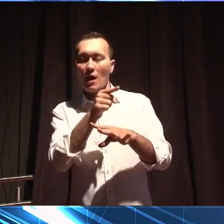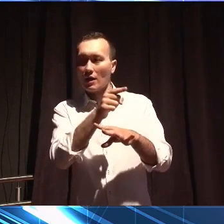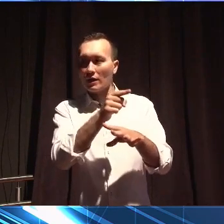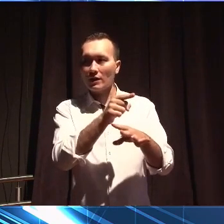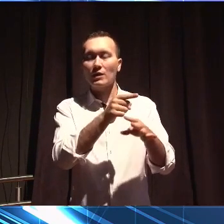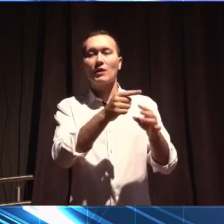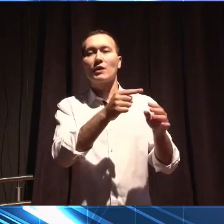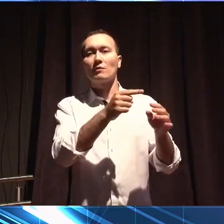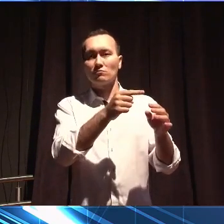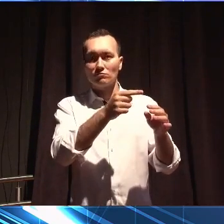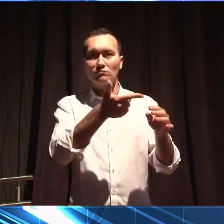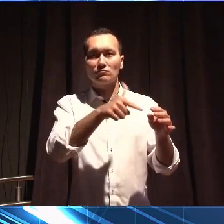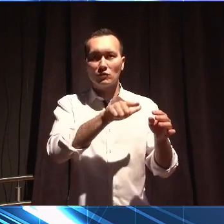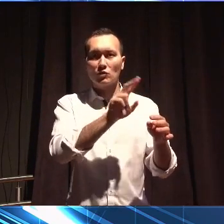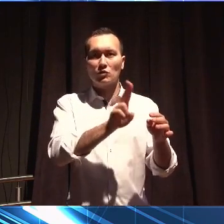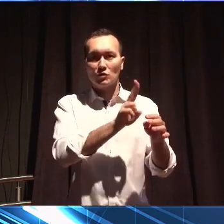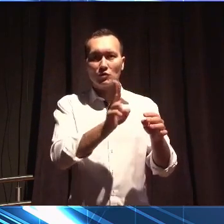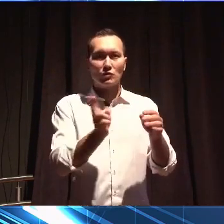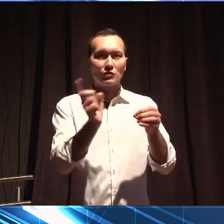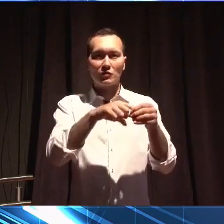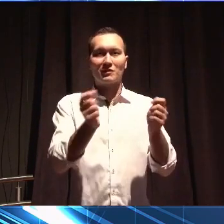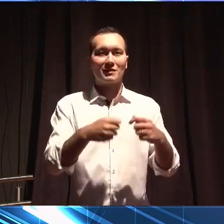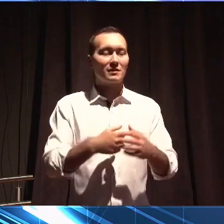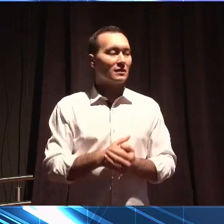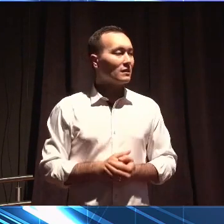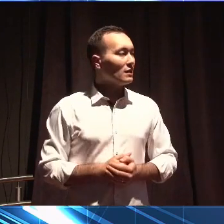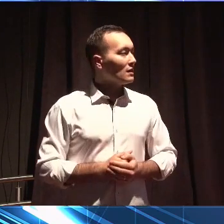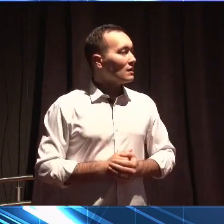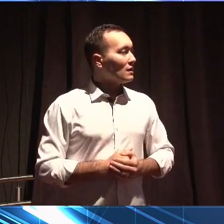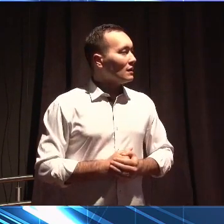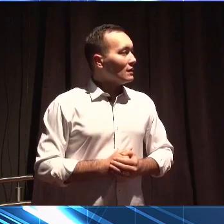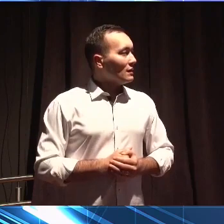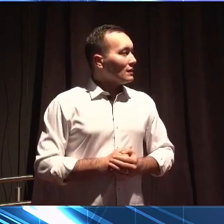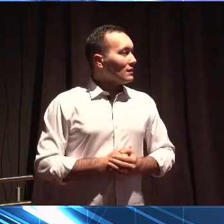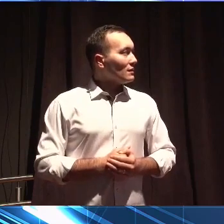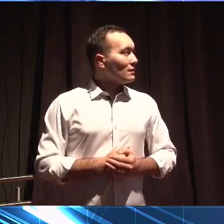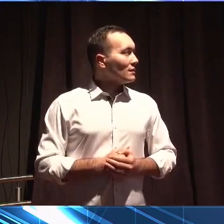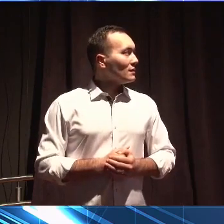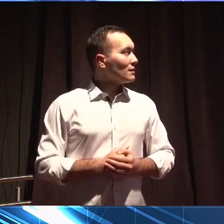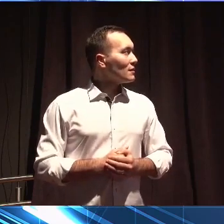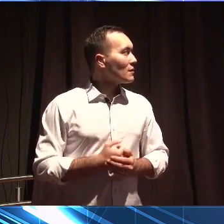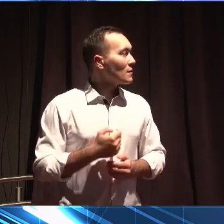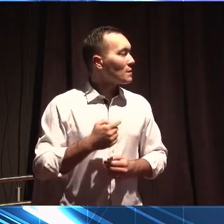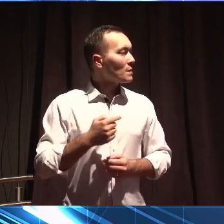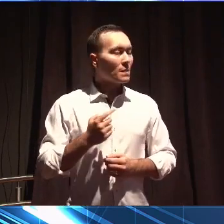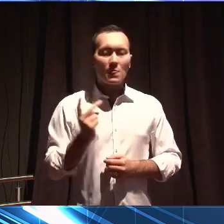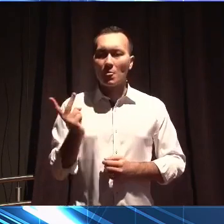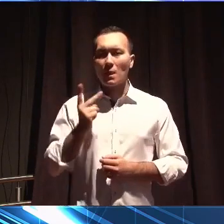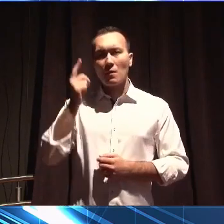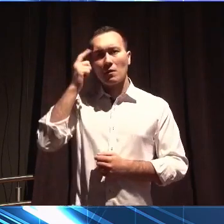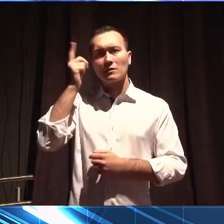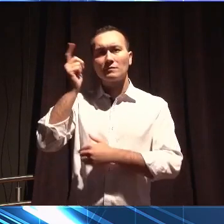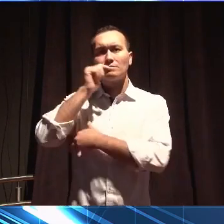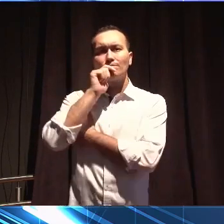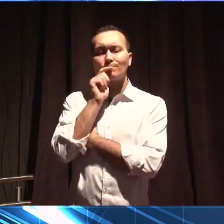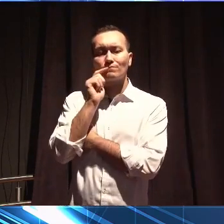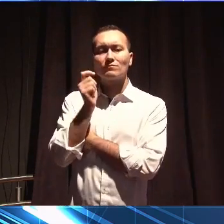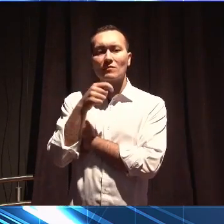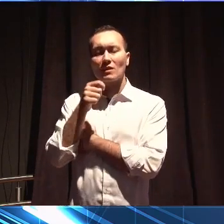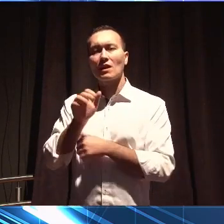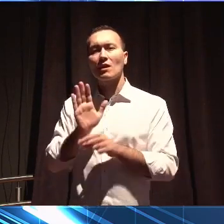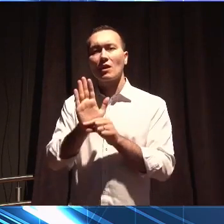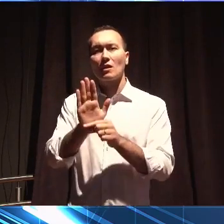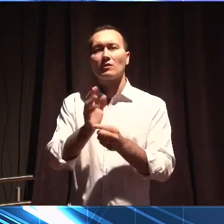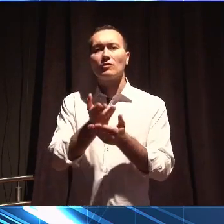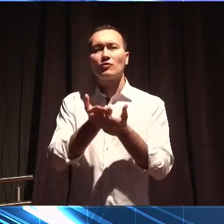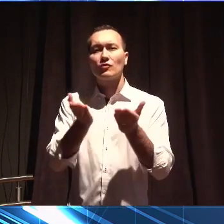ficou pensando, vamos levar alguma coisa que depois fique como lição de casa para a galera explorar, né? E que é um recurso que